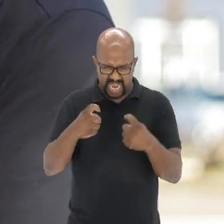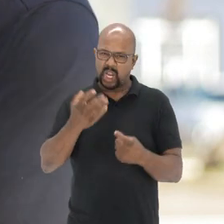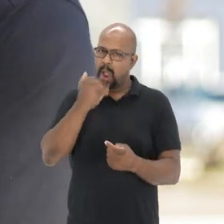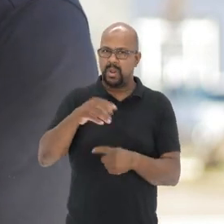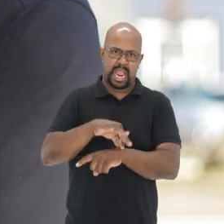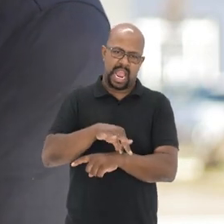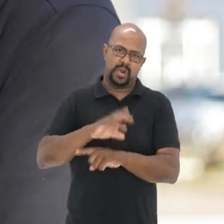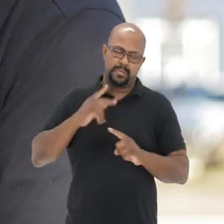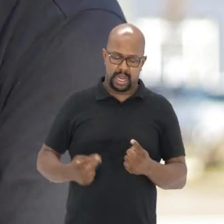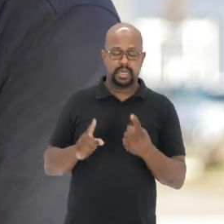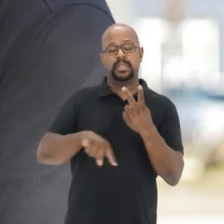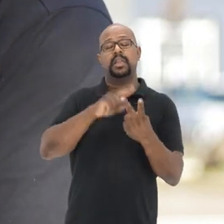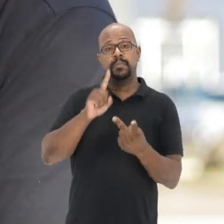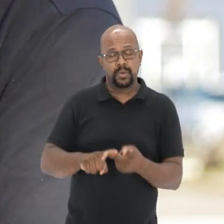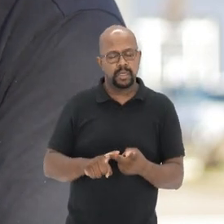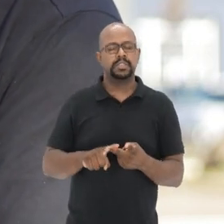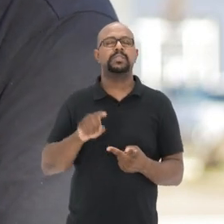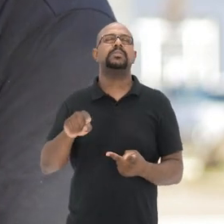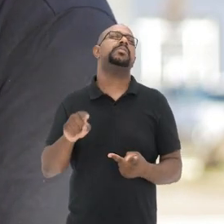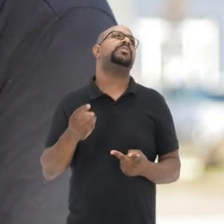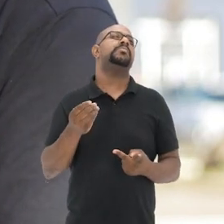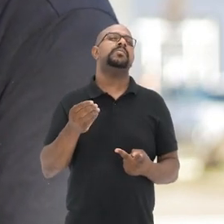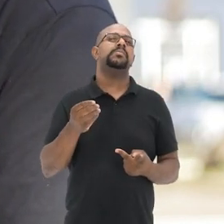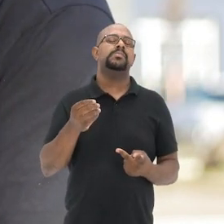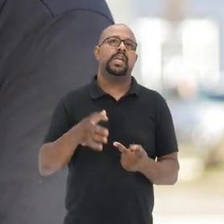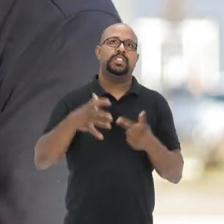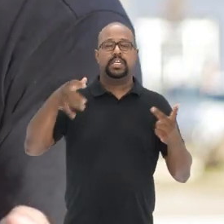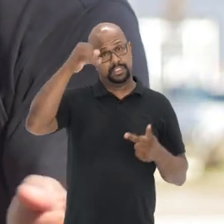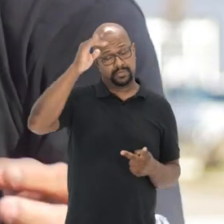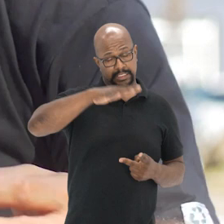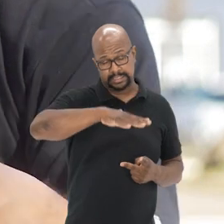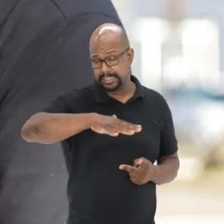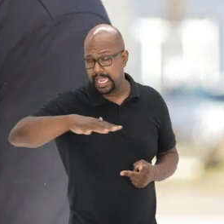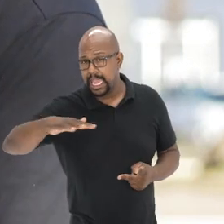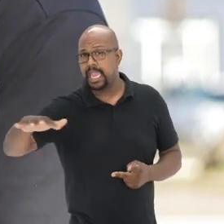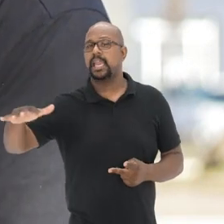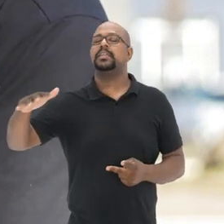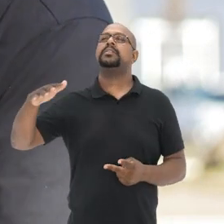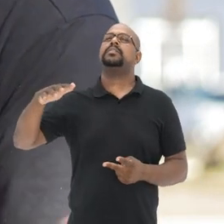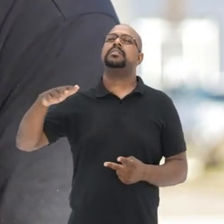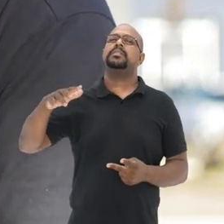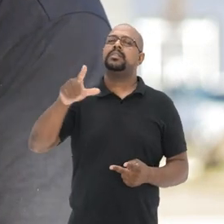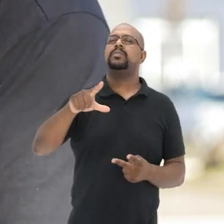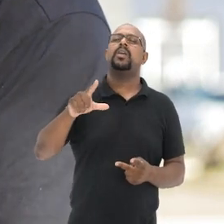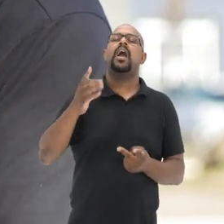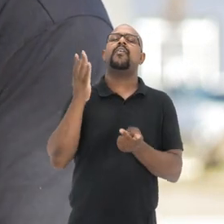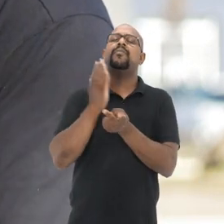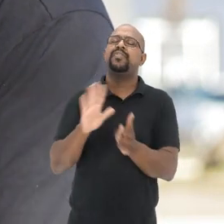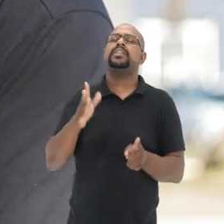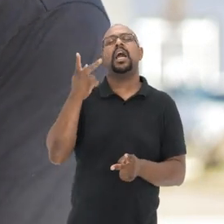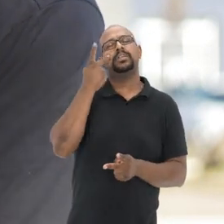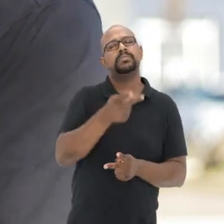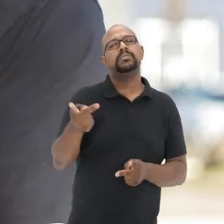carne humana, é necessário catequizar. Depois do advento, digamos assim, das grandes fazendas, do fim das reduções